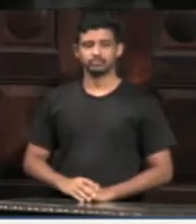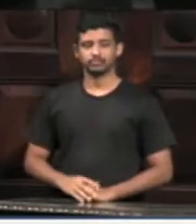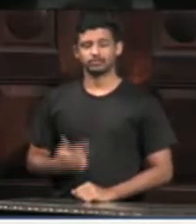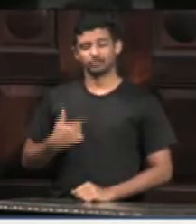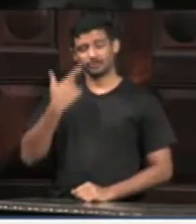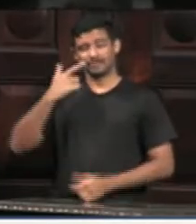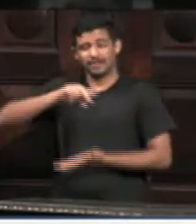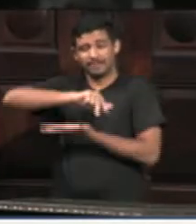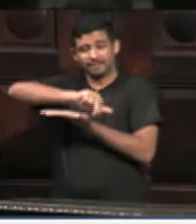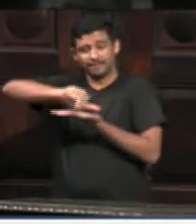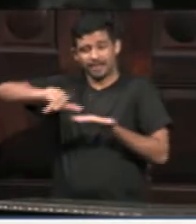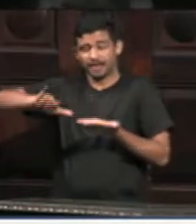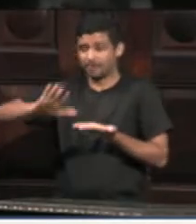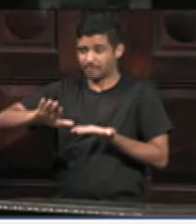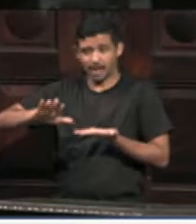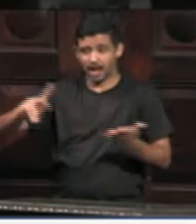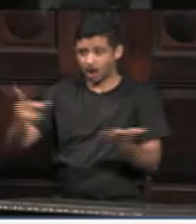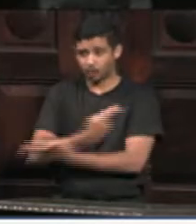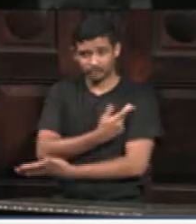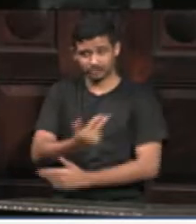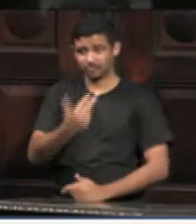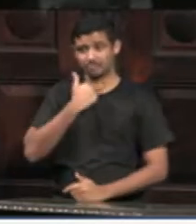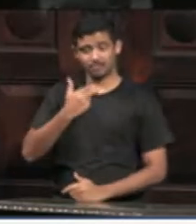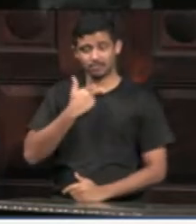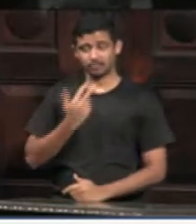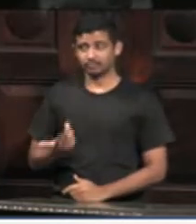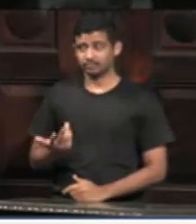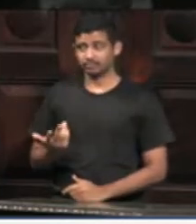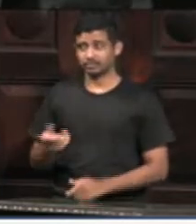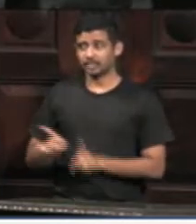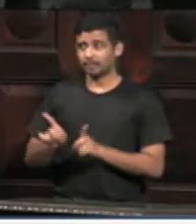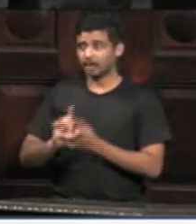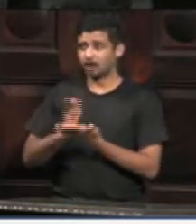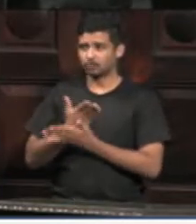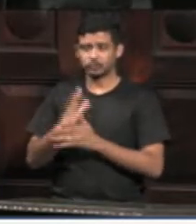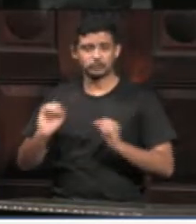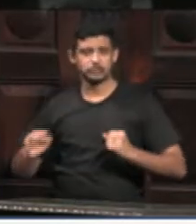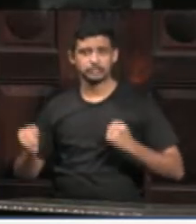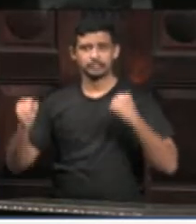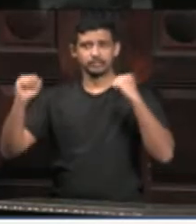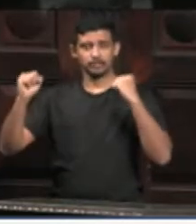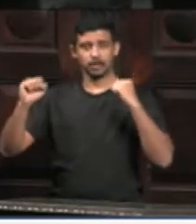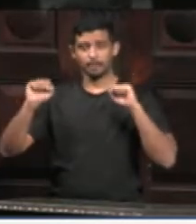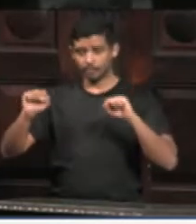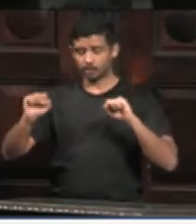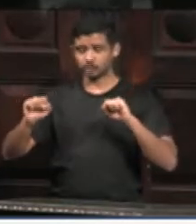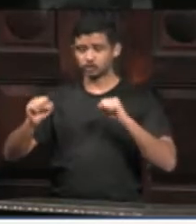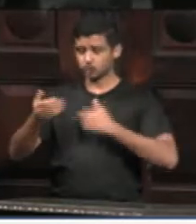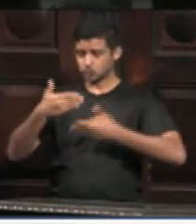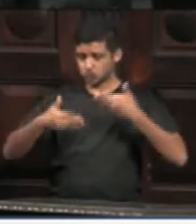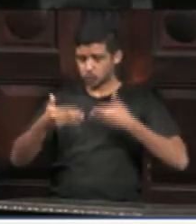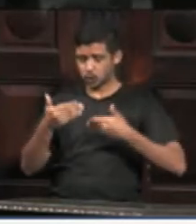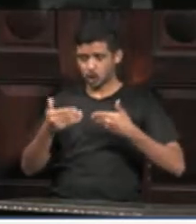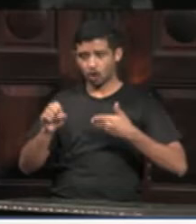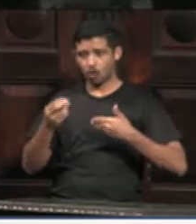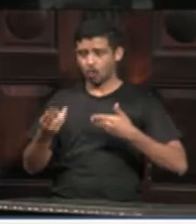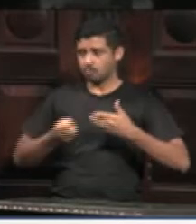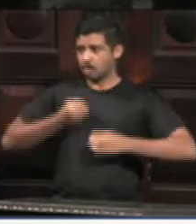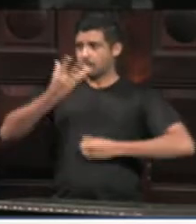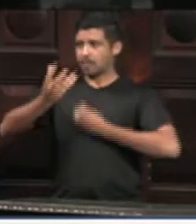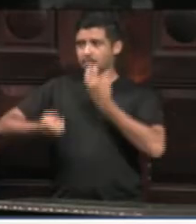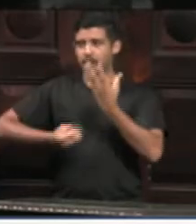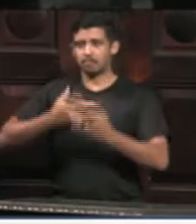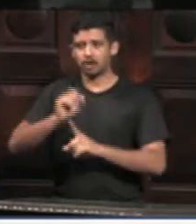deveria ter acontecido, e de muitos excessos, sejam eles pelo conservadorismo ou por um liberalismo